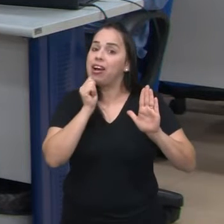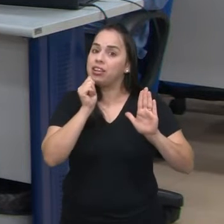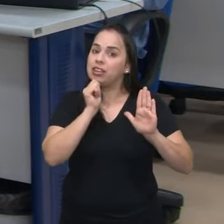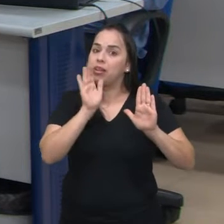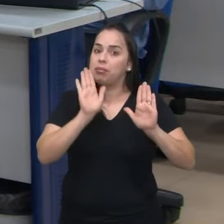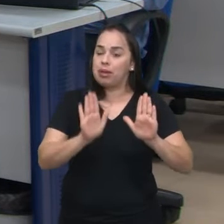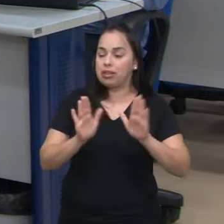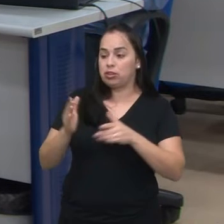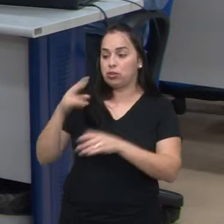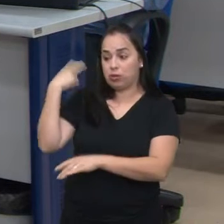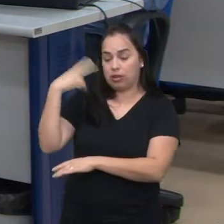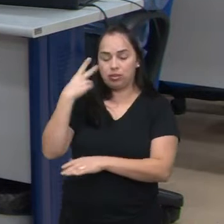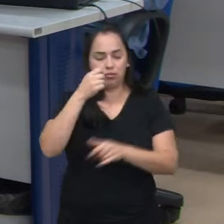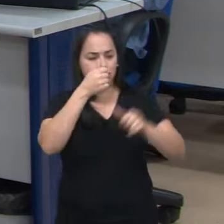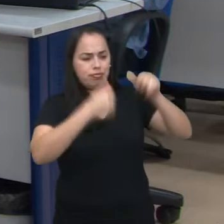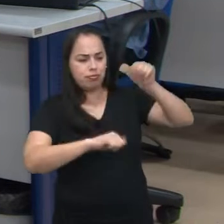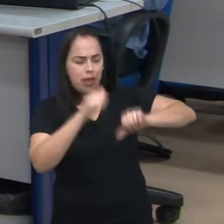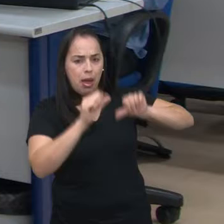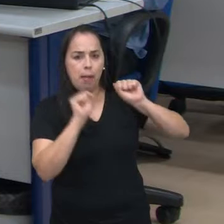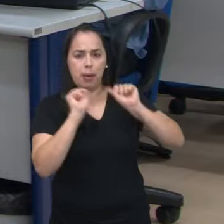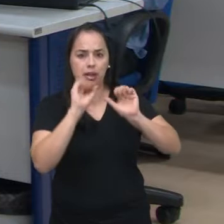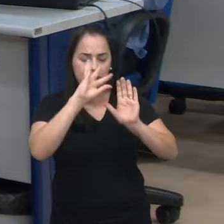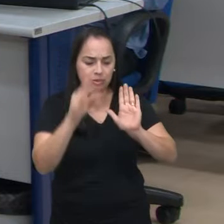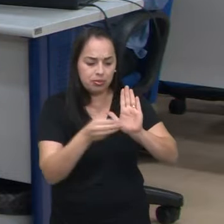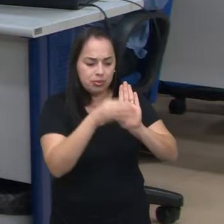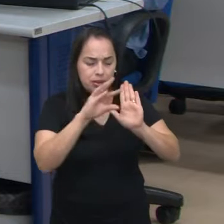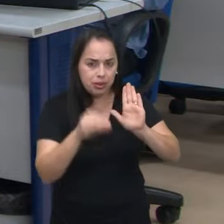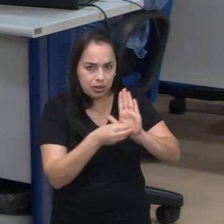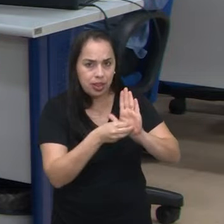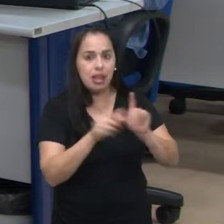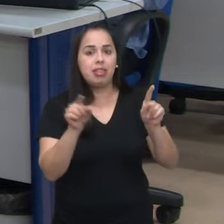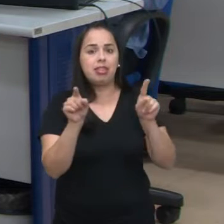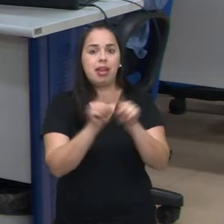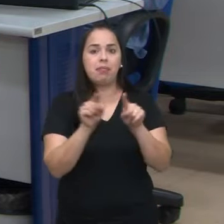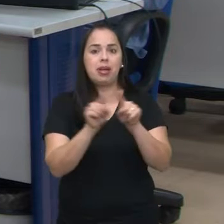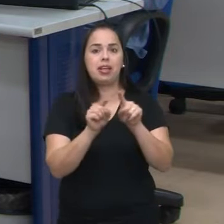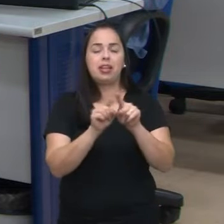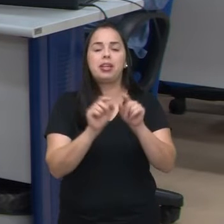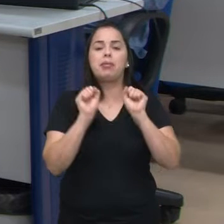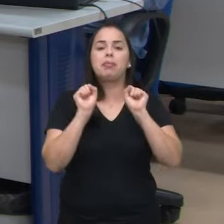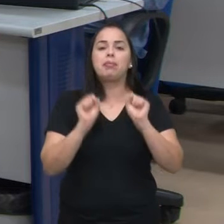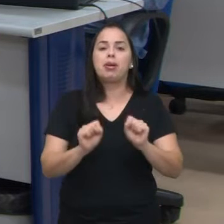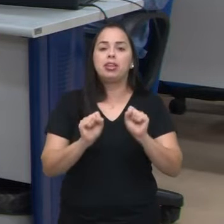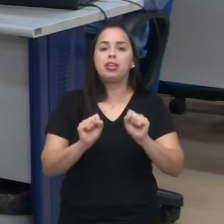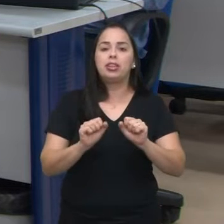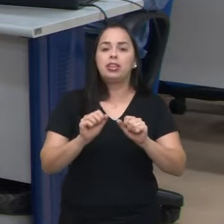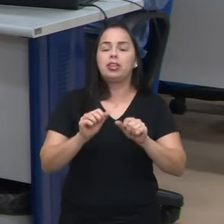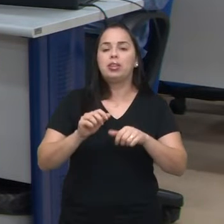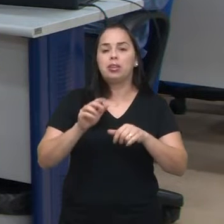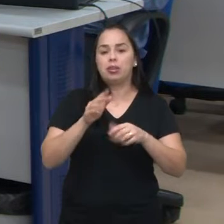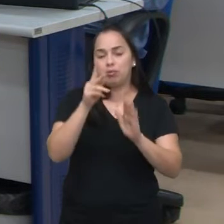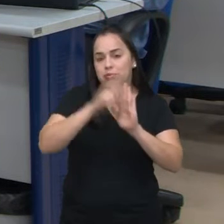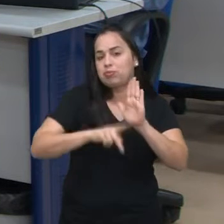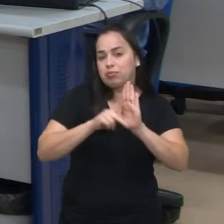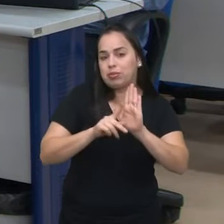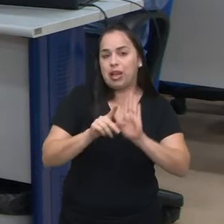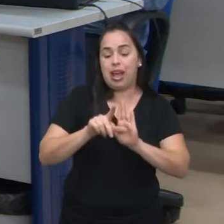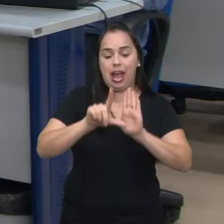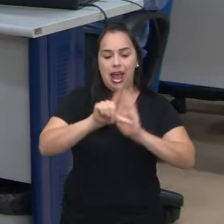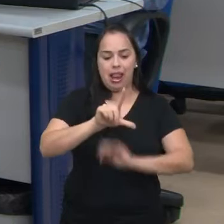para análise dos vereadores que podem propor emendas e também da comissão de Economia que vai emitir um parecer sobre o projeto